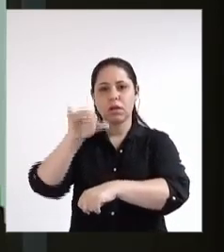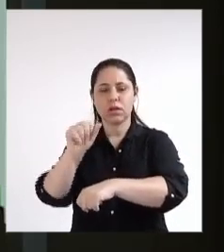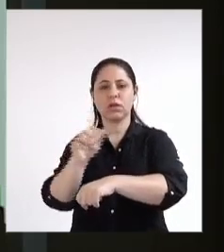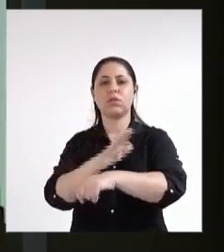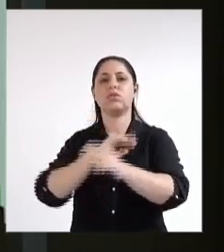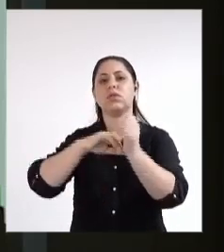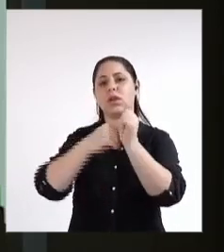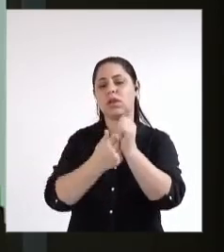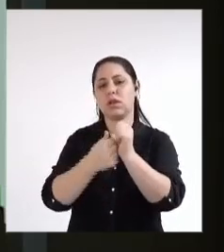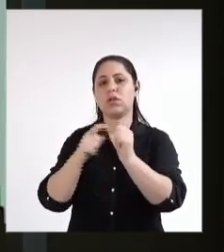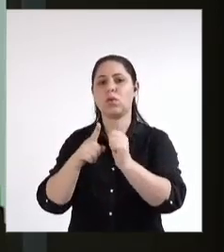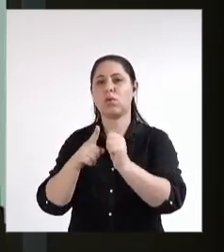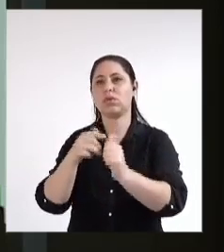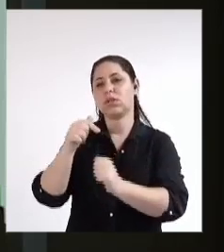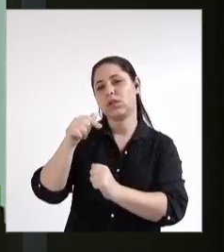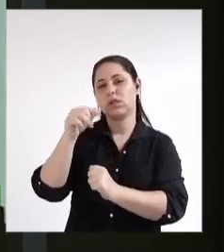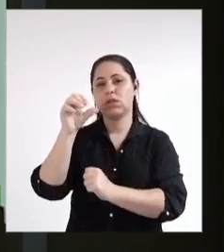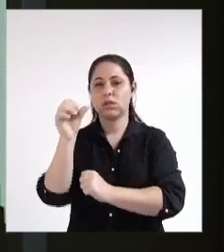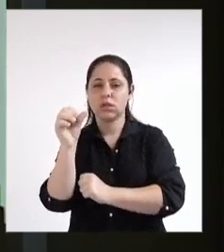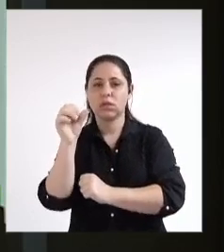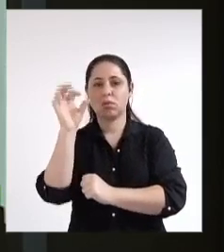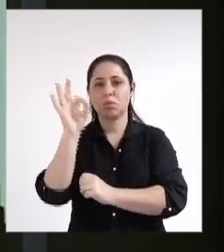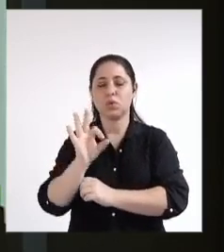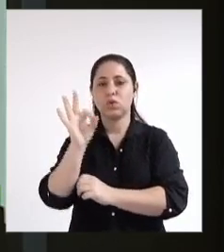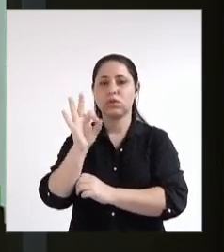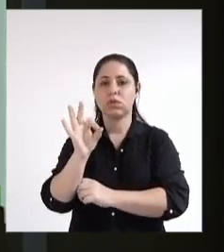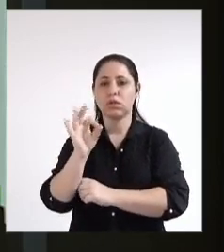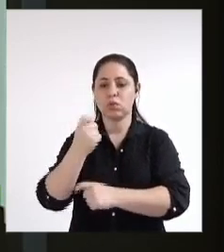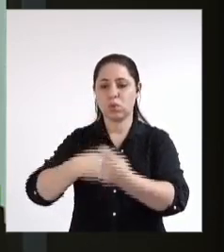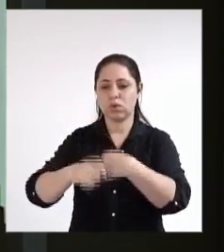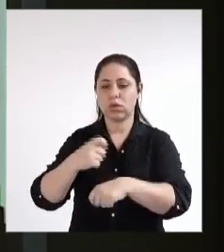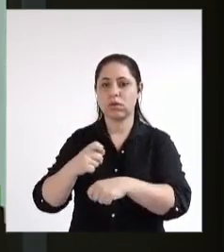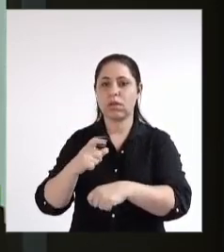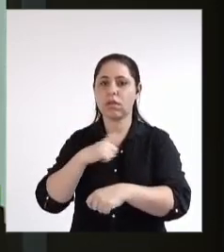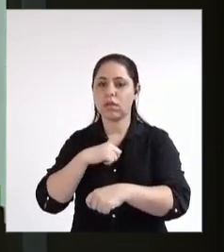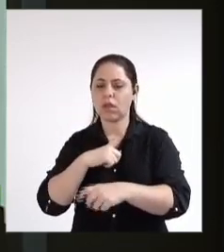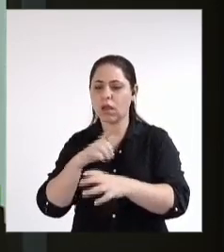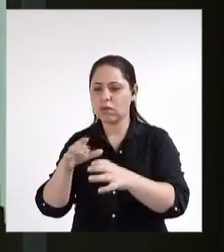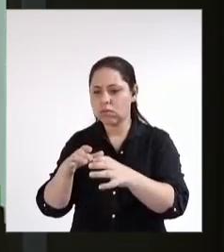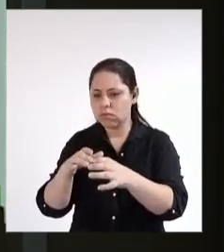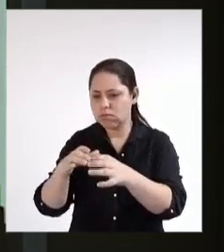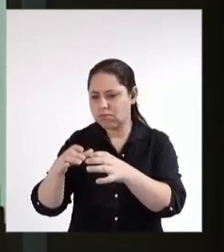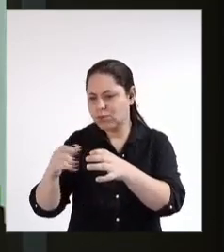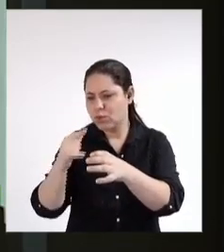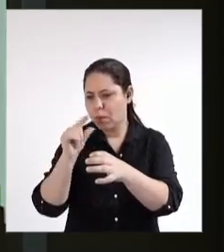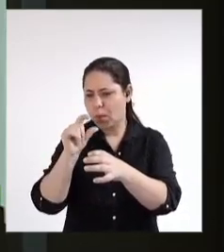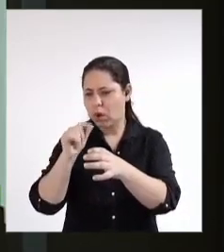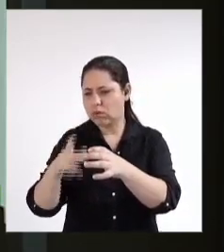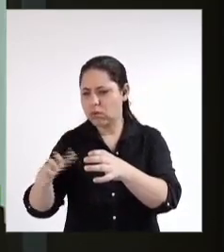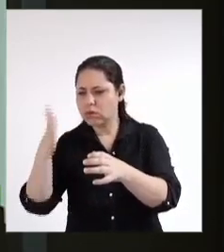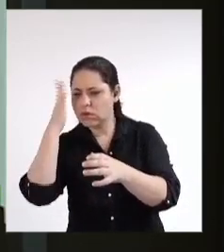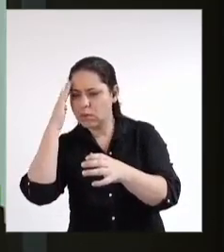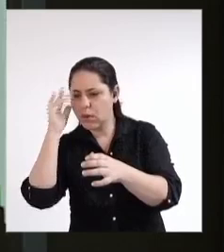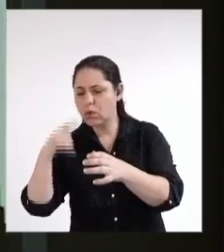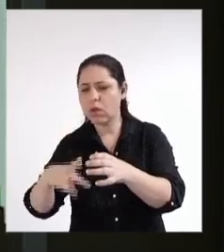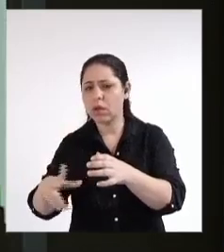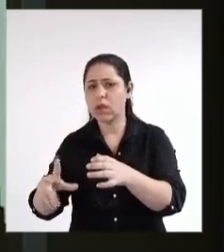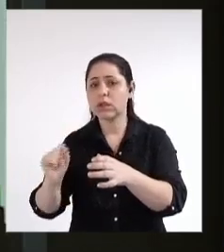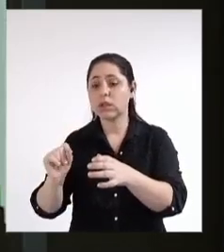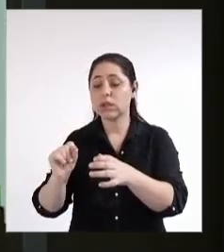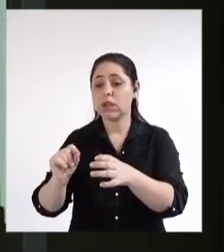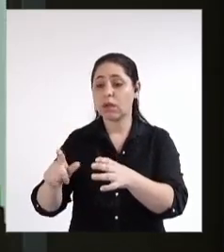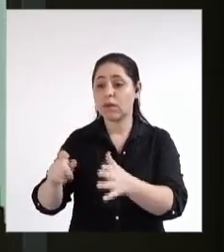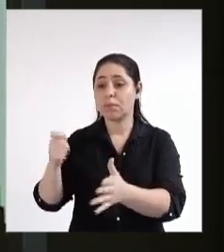situação fundiária 76% tem uma área que nós estamos tentando identificar a titularidade se vai precisar